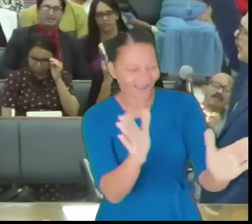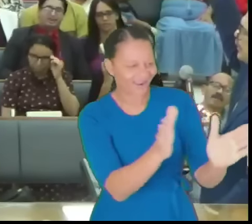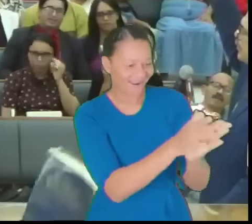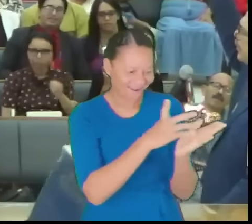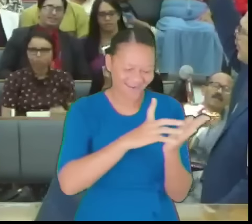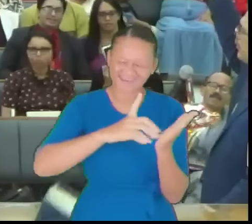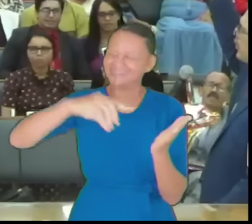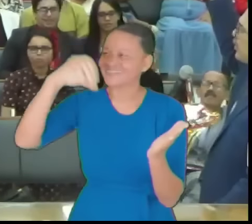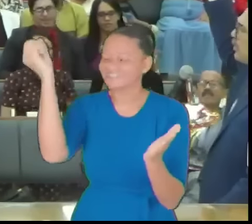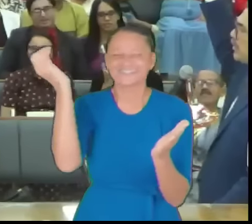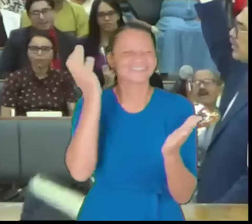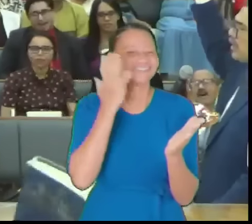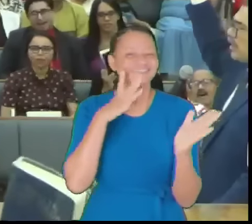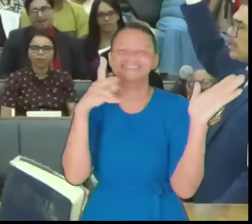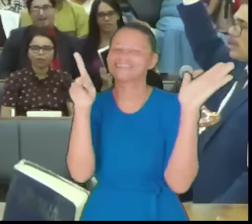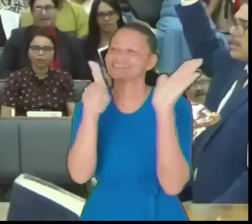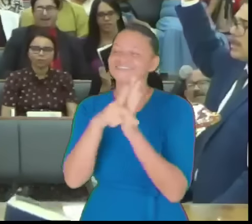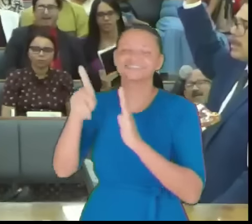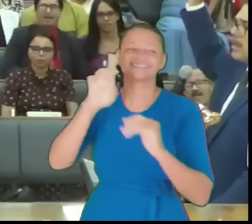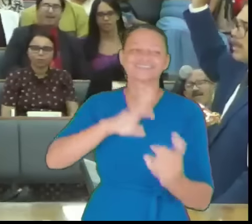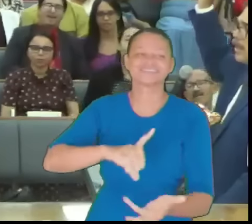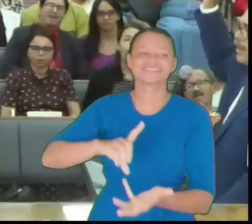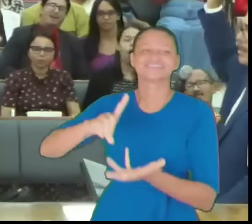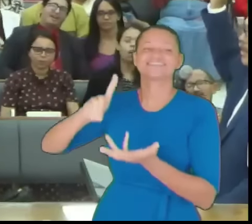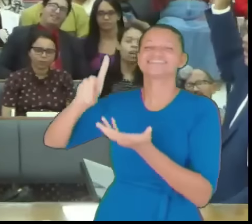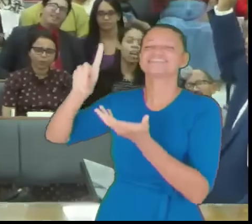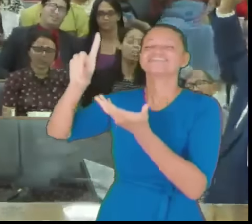graça divina.